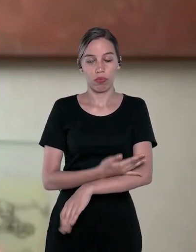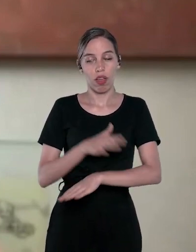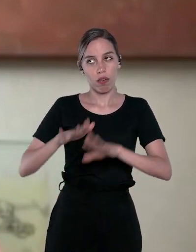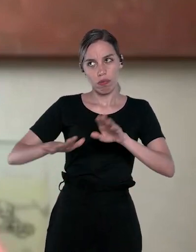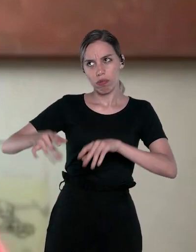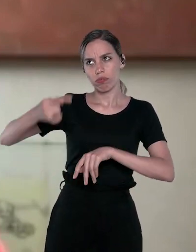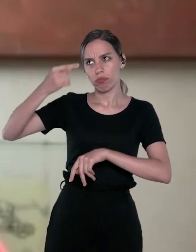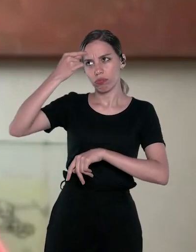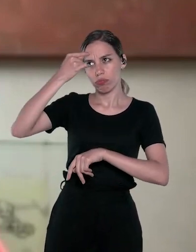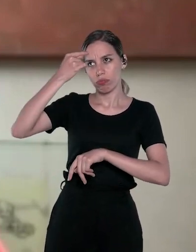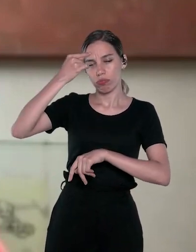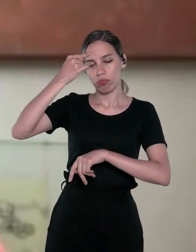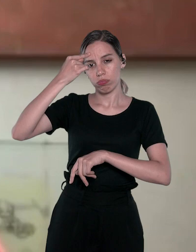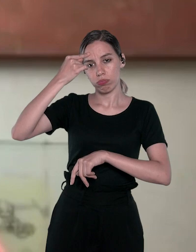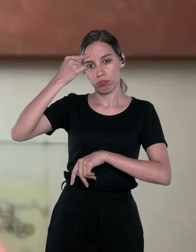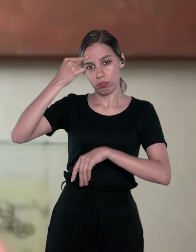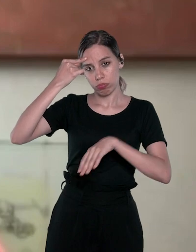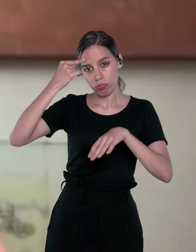intelectual também,